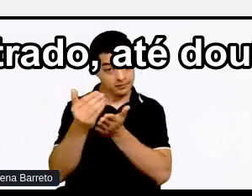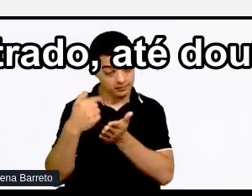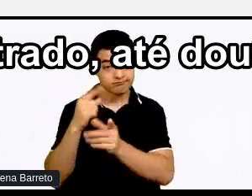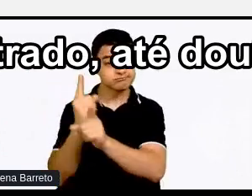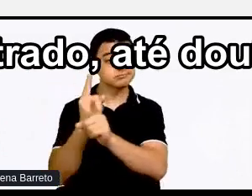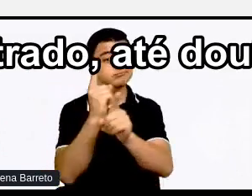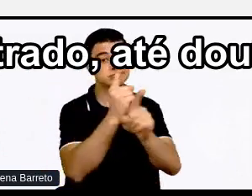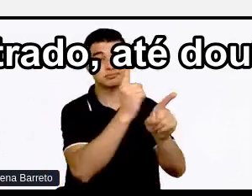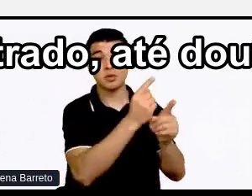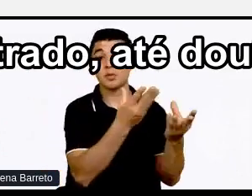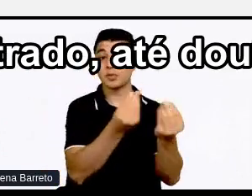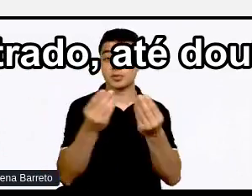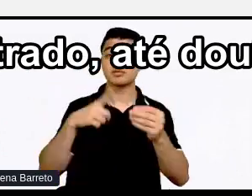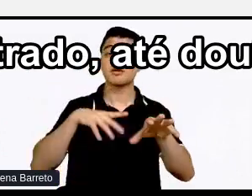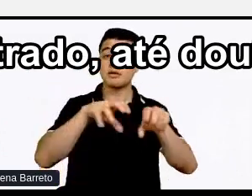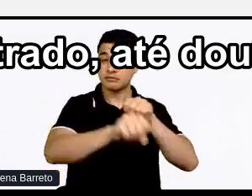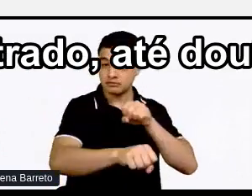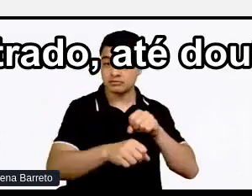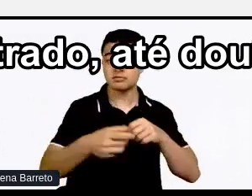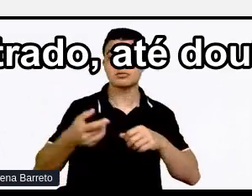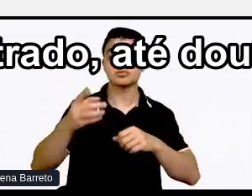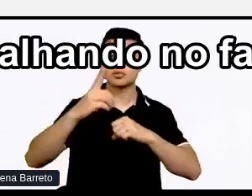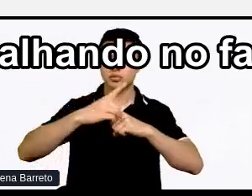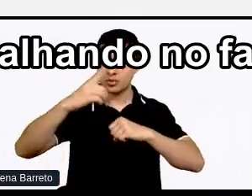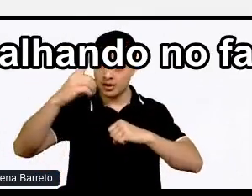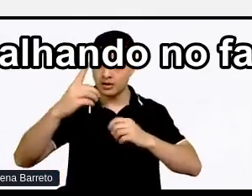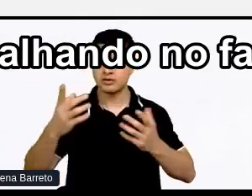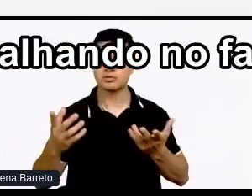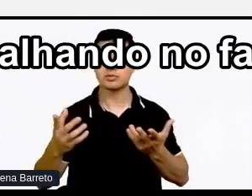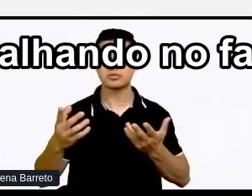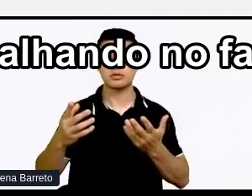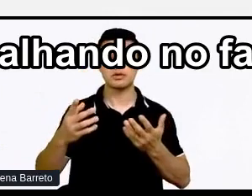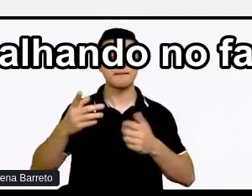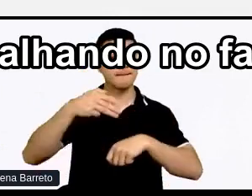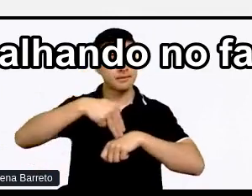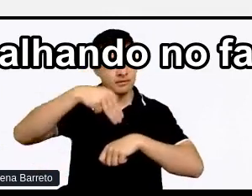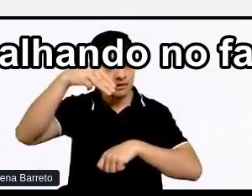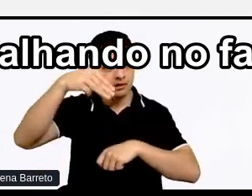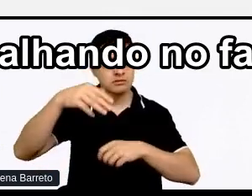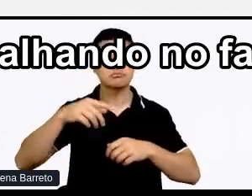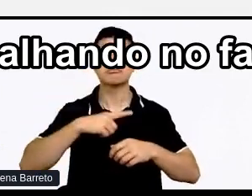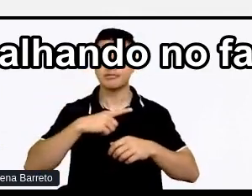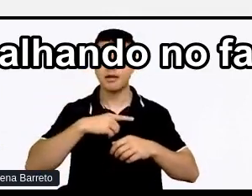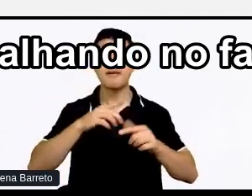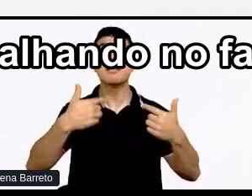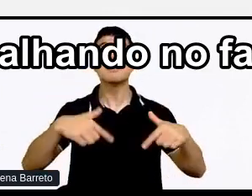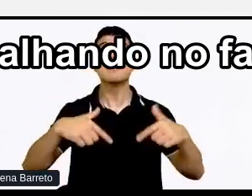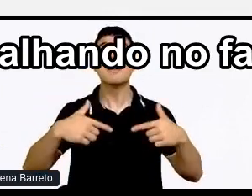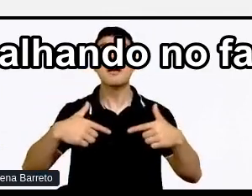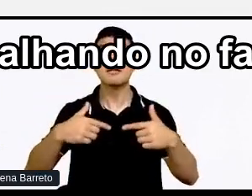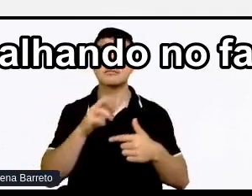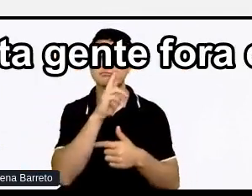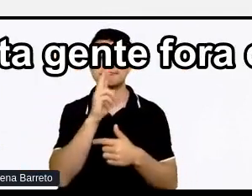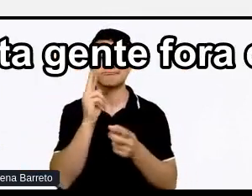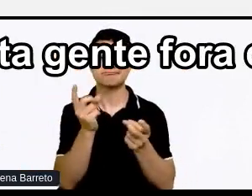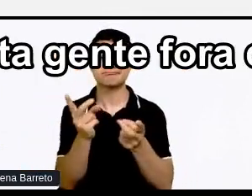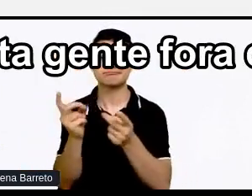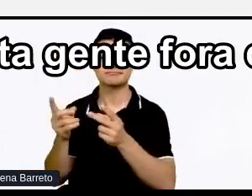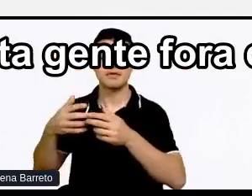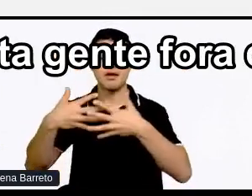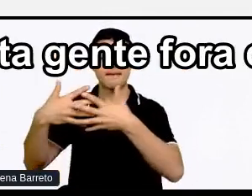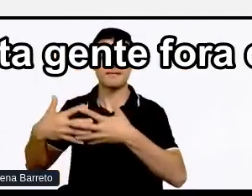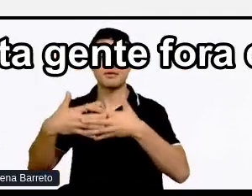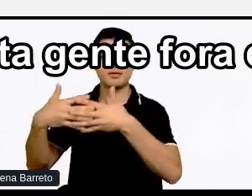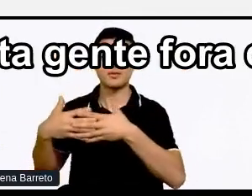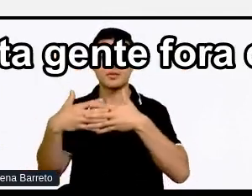mestrado, até doutorado, especializações. E eles estão trabalhando no fast food, de domingo a domingo. Né? Tem muita